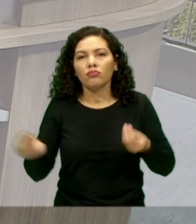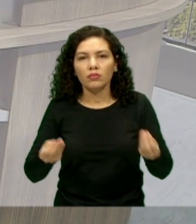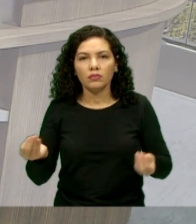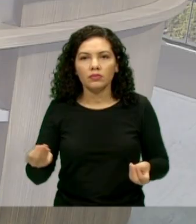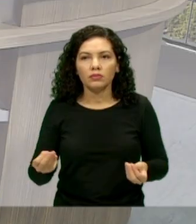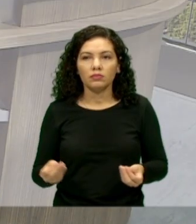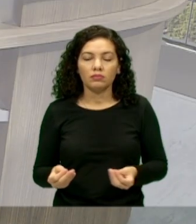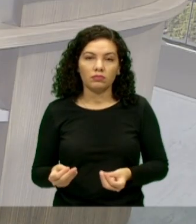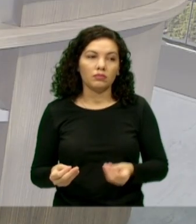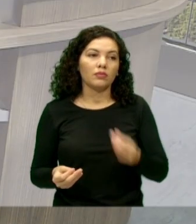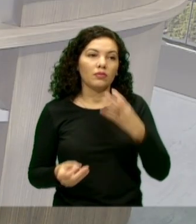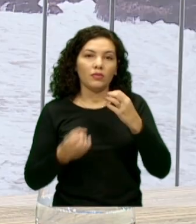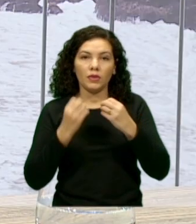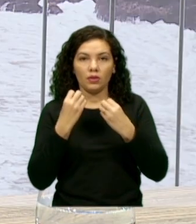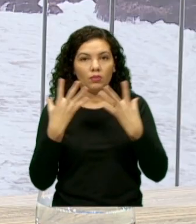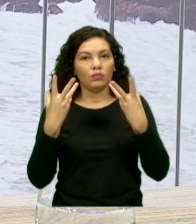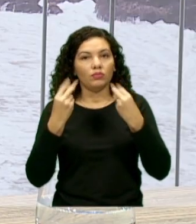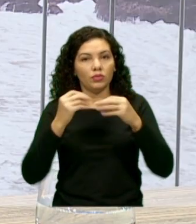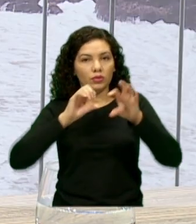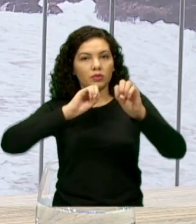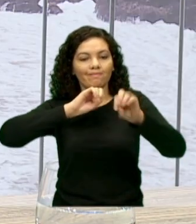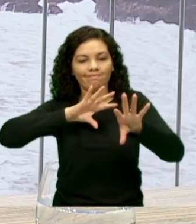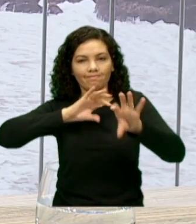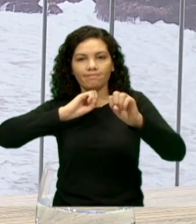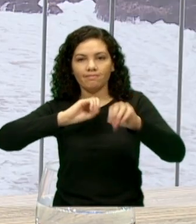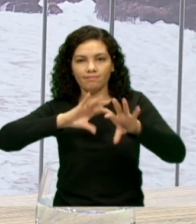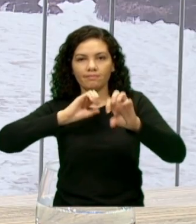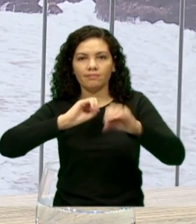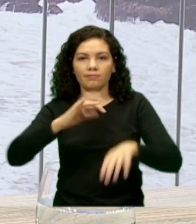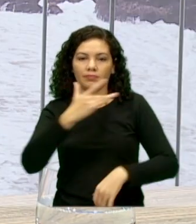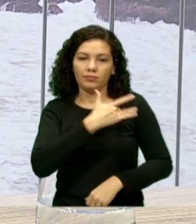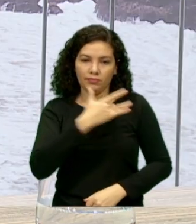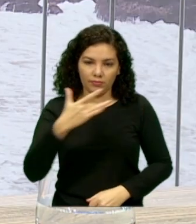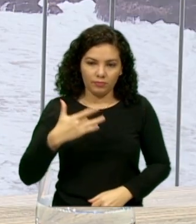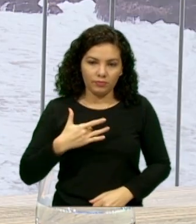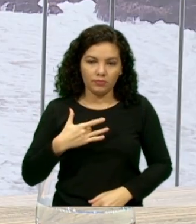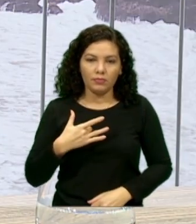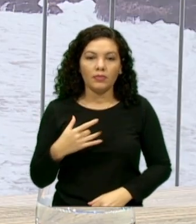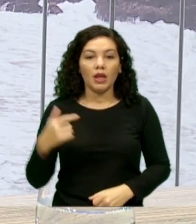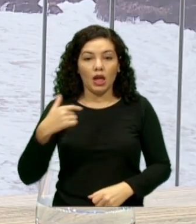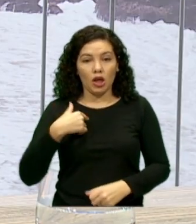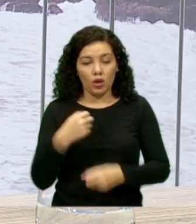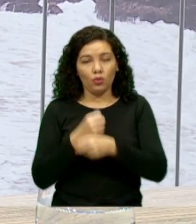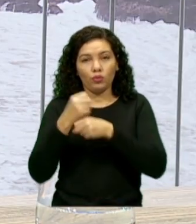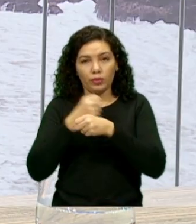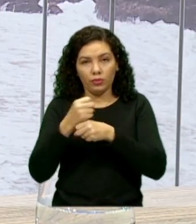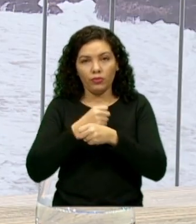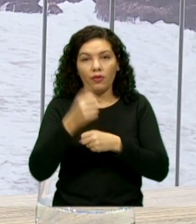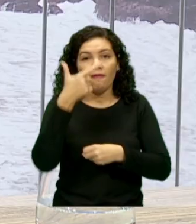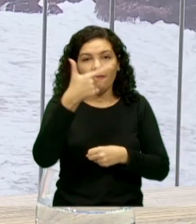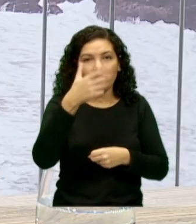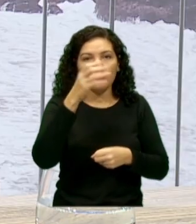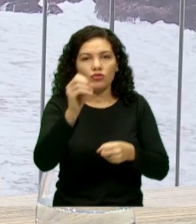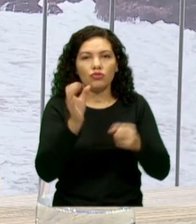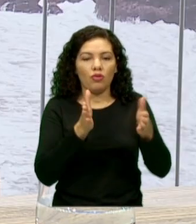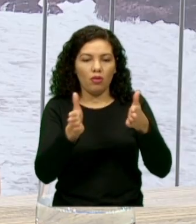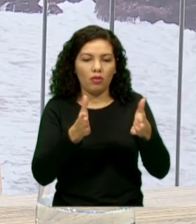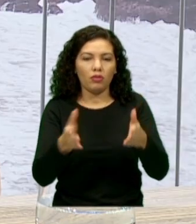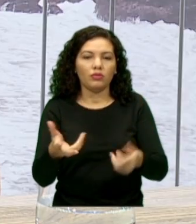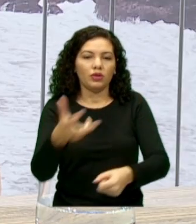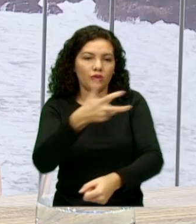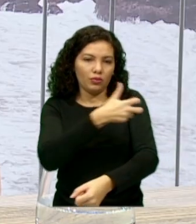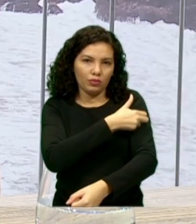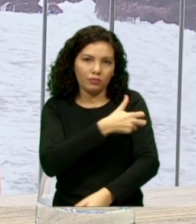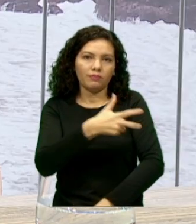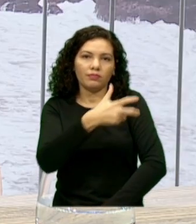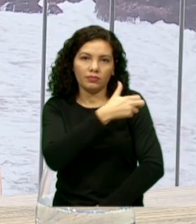Muita educação em saúde. Eu fui vacinadora durante 20 anos, eu iniciei na vacina